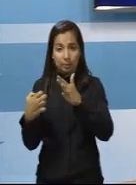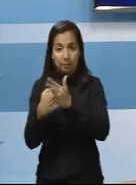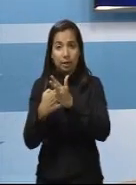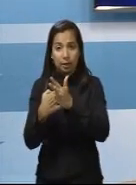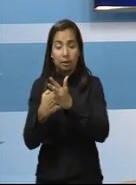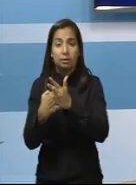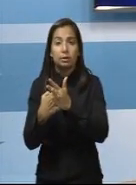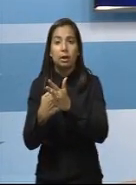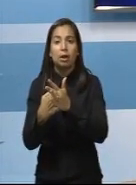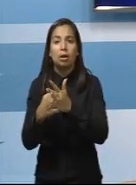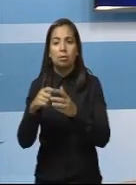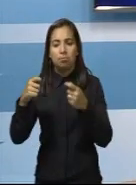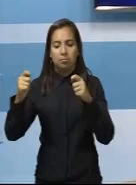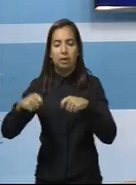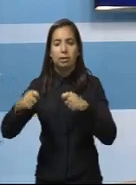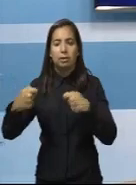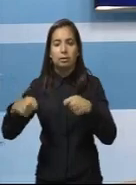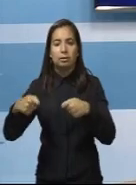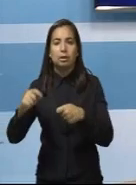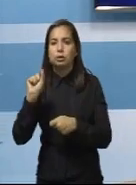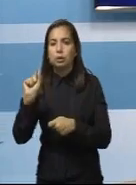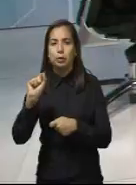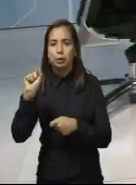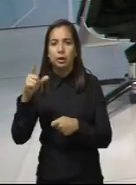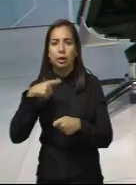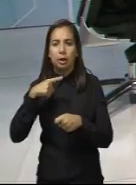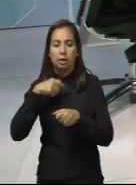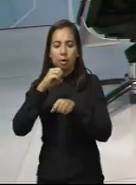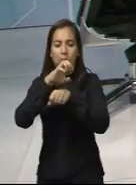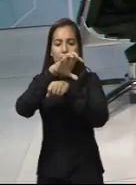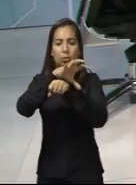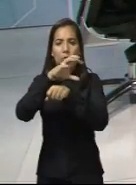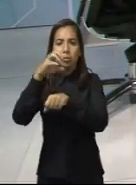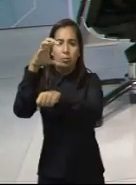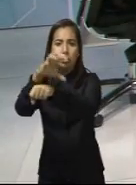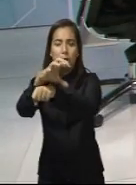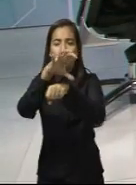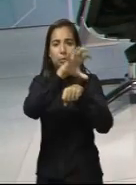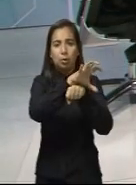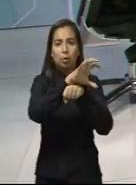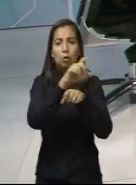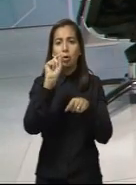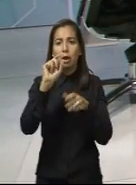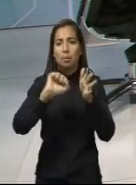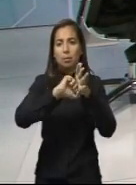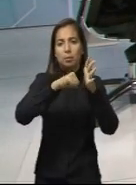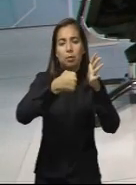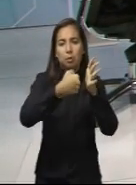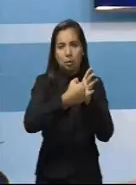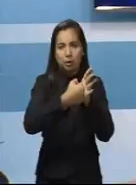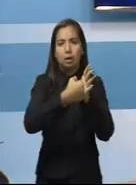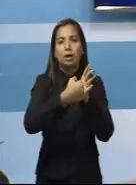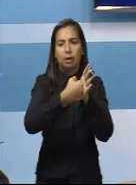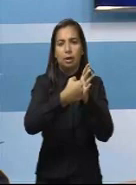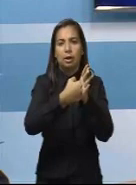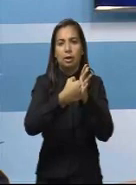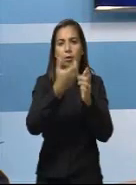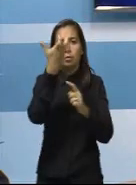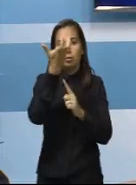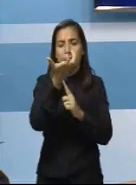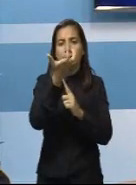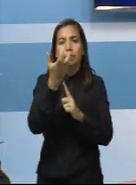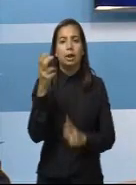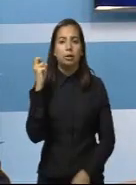os chamados bloqueadores no interior dos presídios em todo o Brasil. Porque é a falta